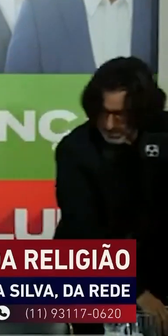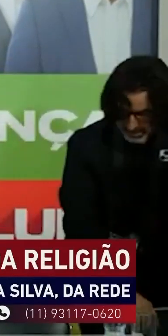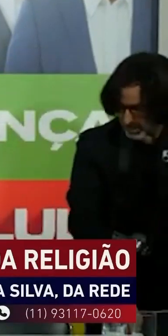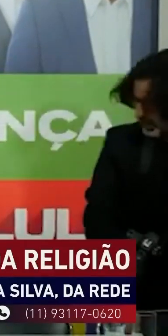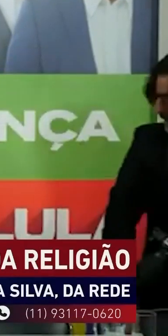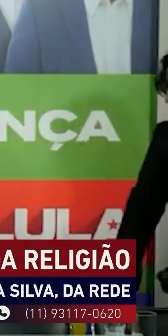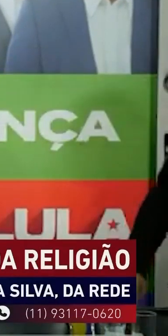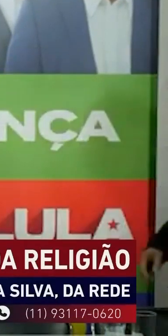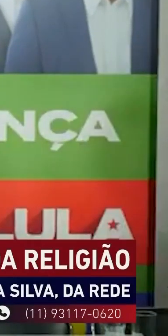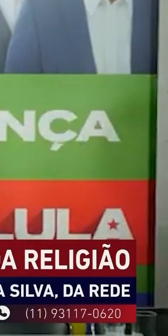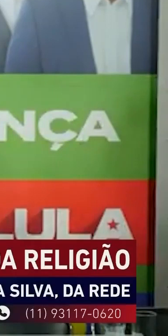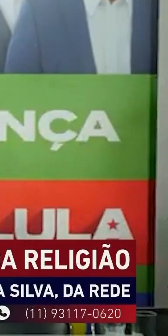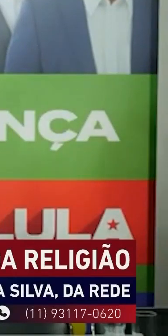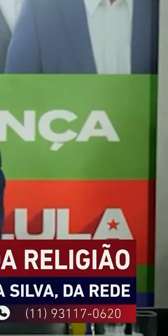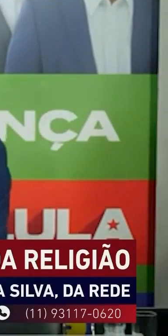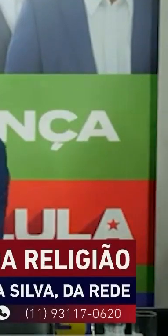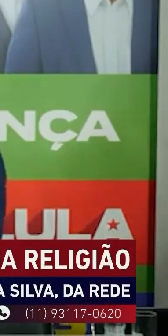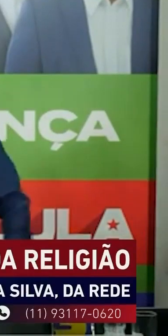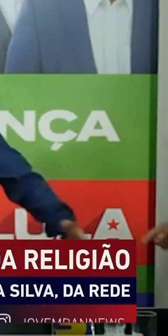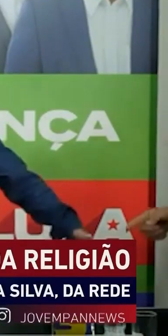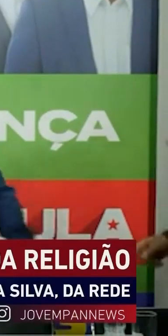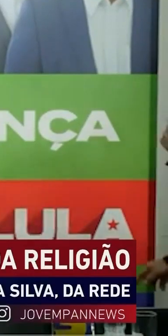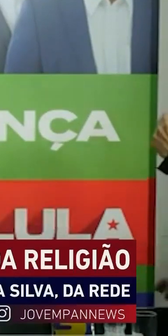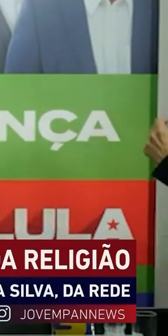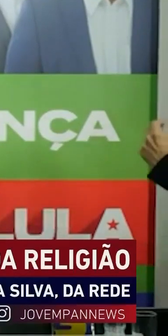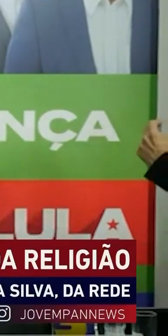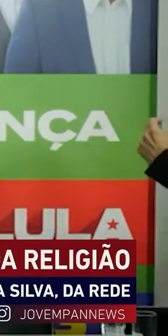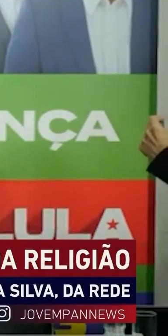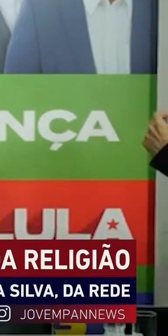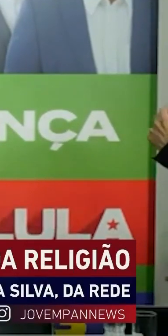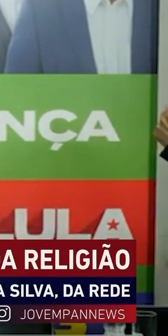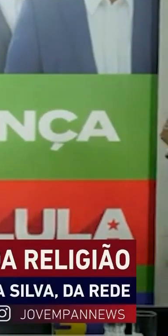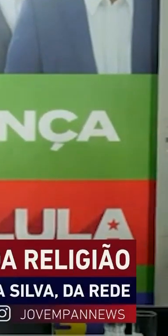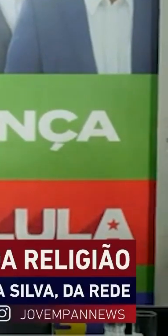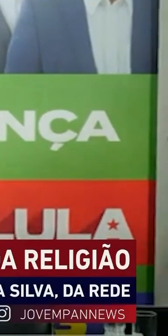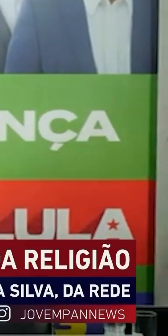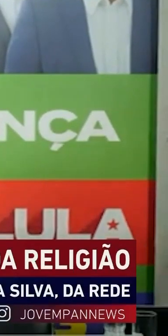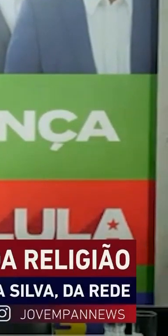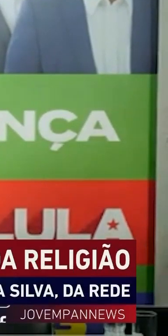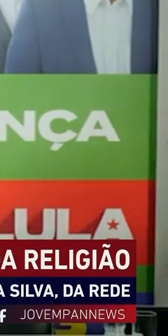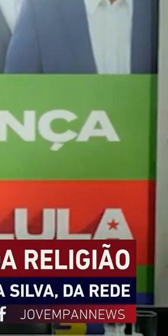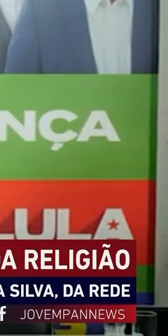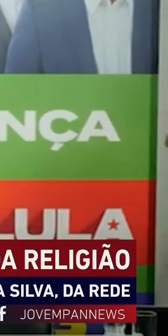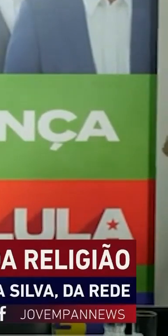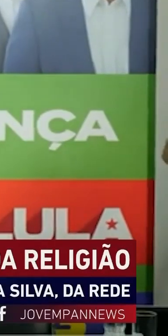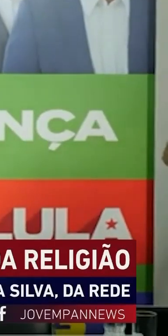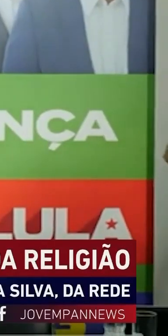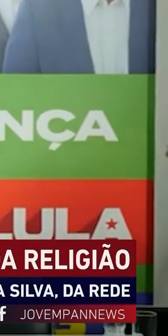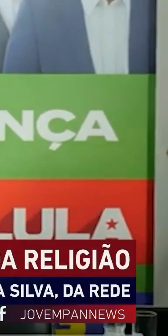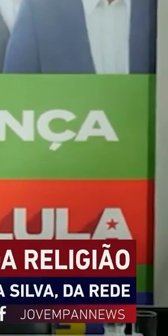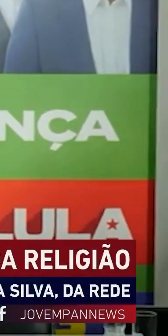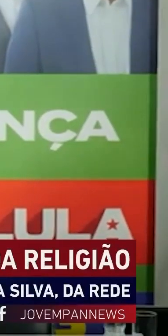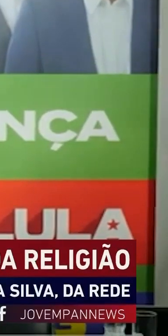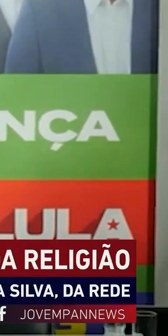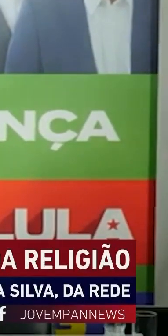São Paulo, Marina Silva, da Rede. Marina falou sobre essa reaproximação, né, já que tinha rompido com o PT,